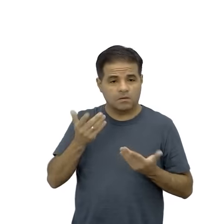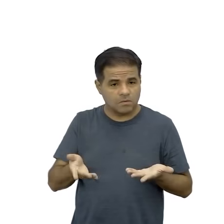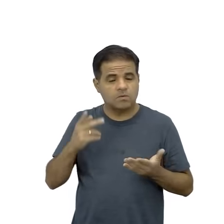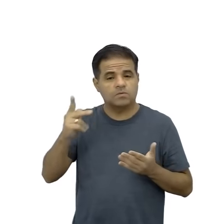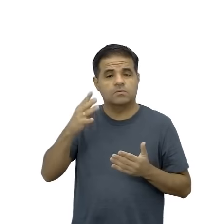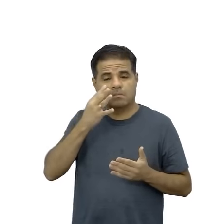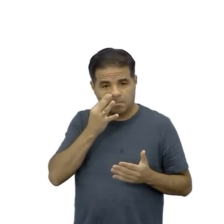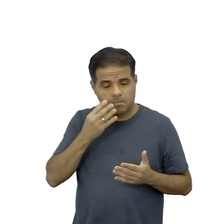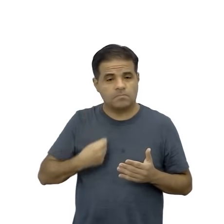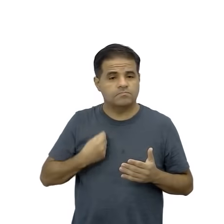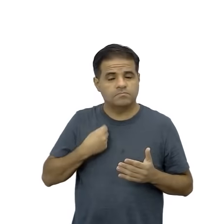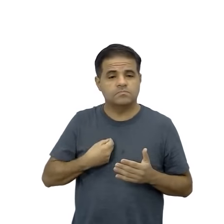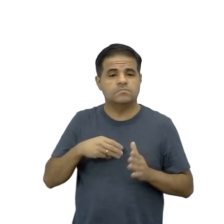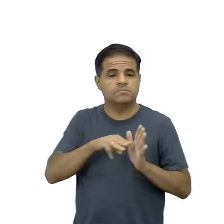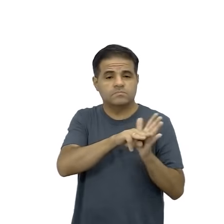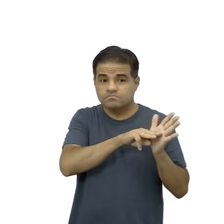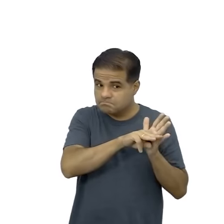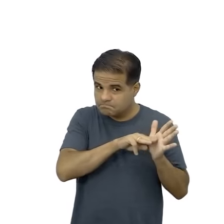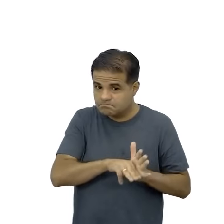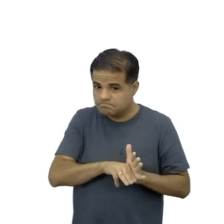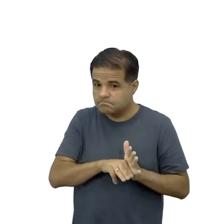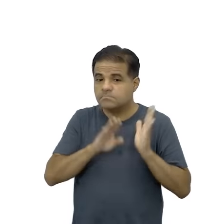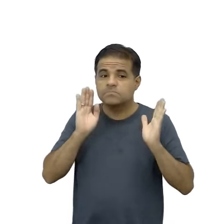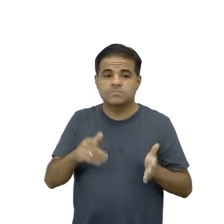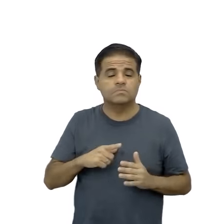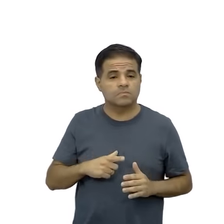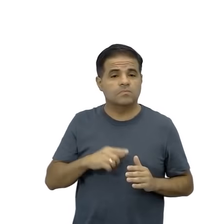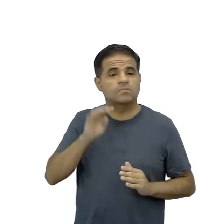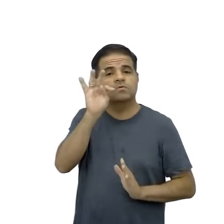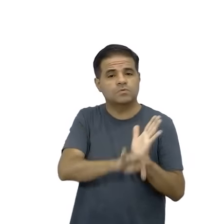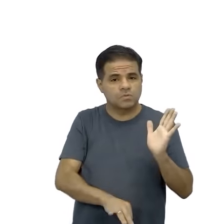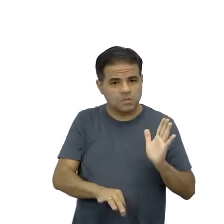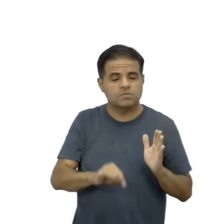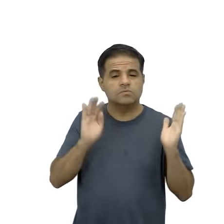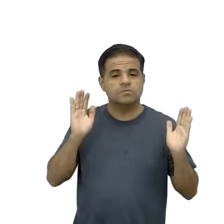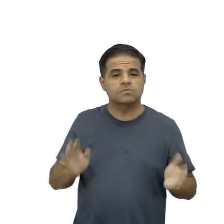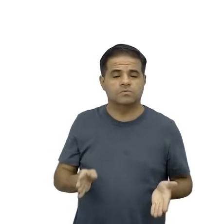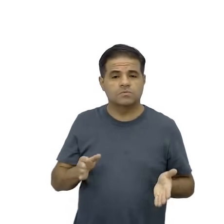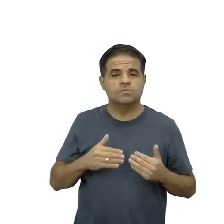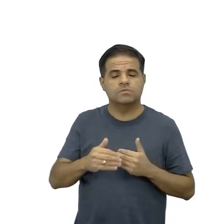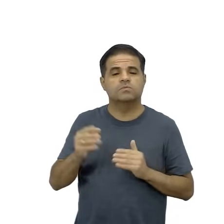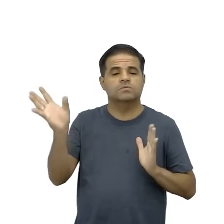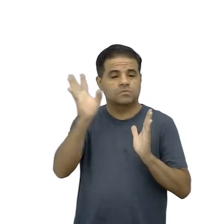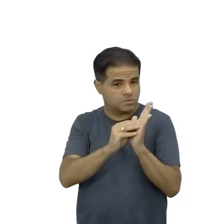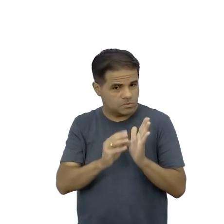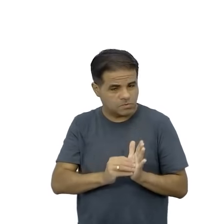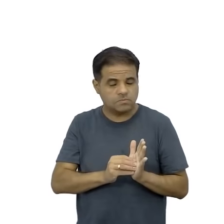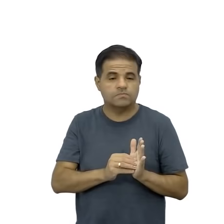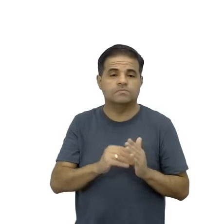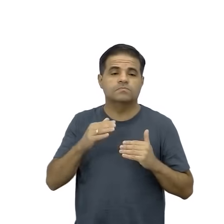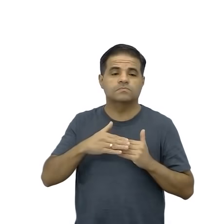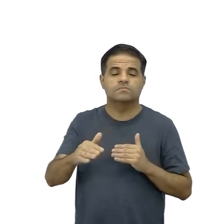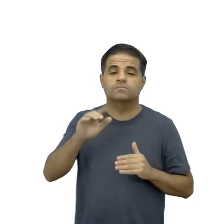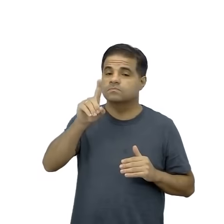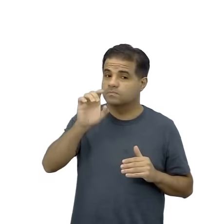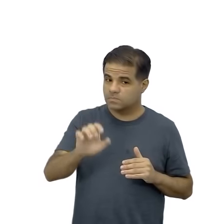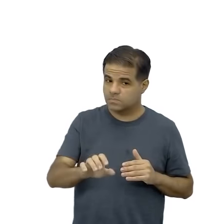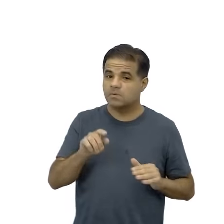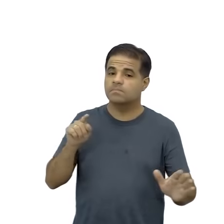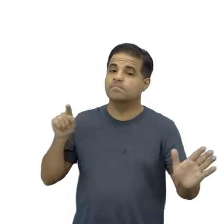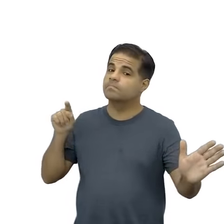sua presença na mitologia, tá? Então, aqui é um texto que está no ADE, e